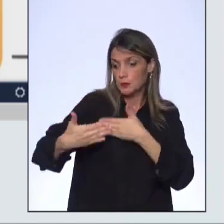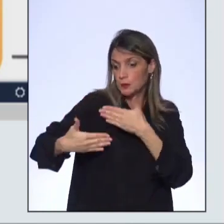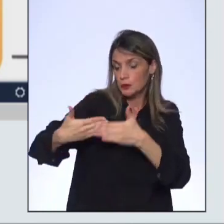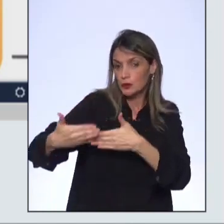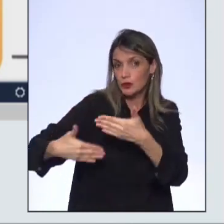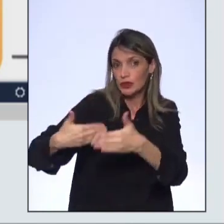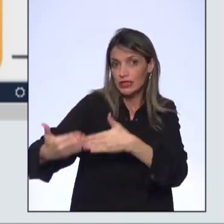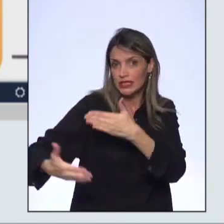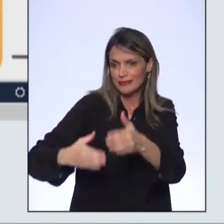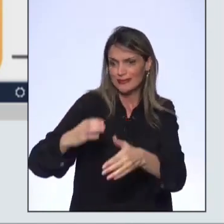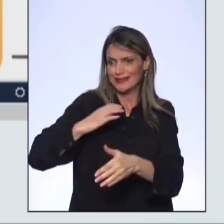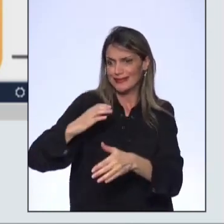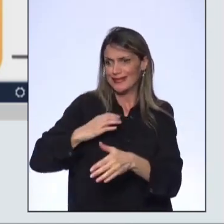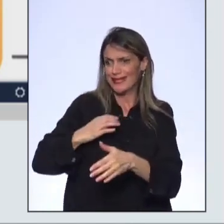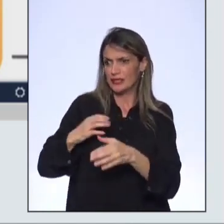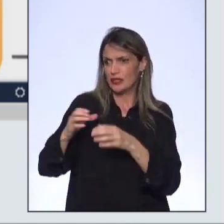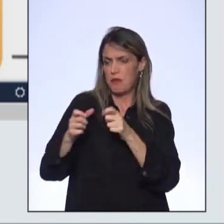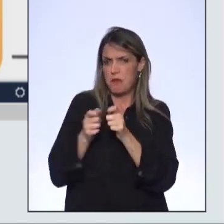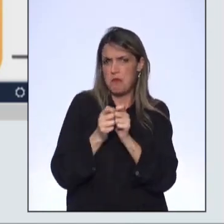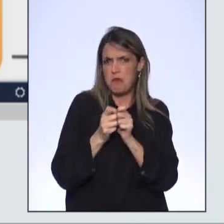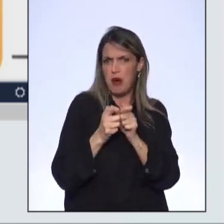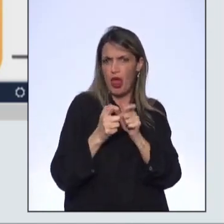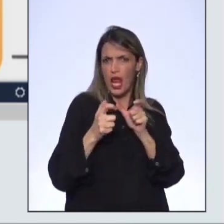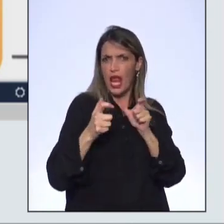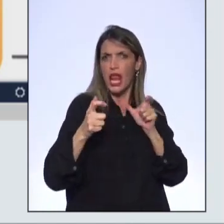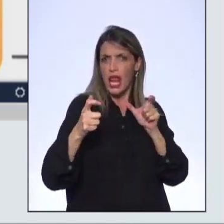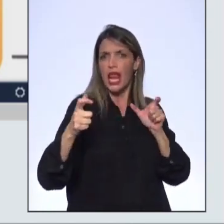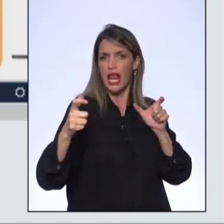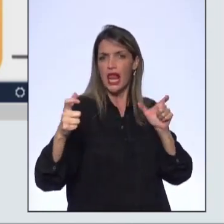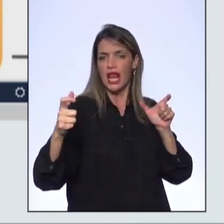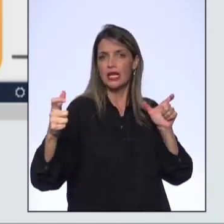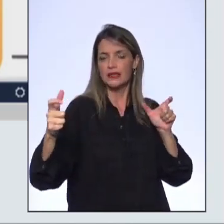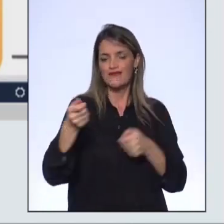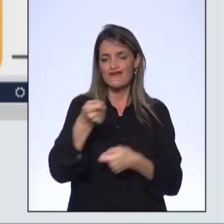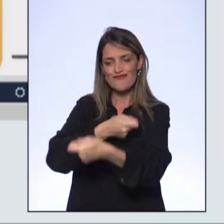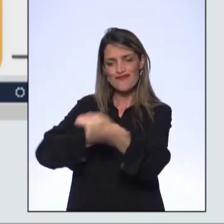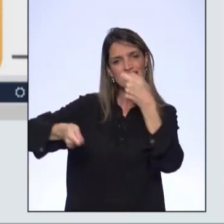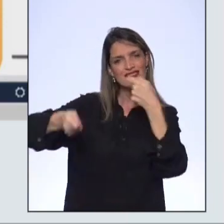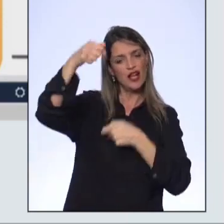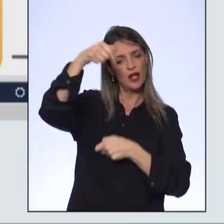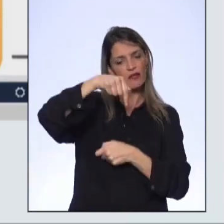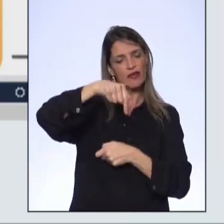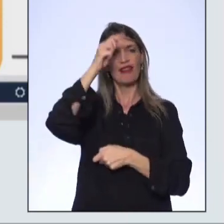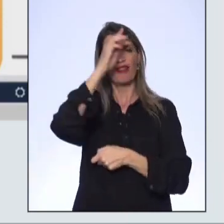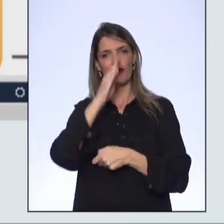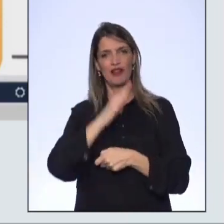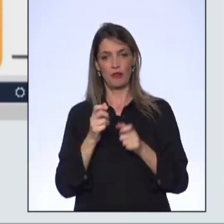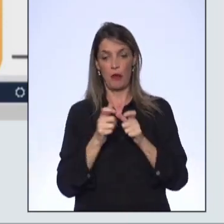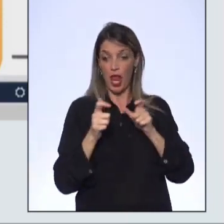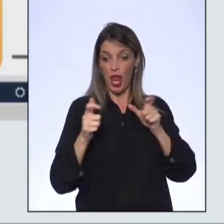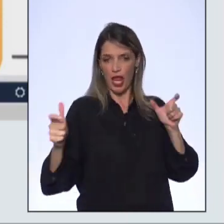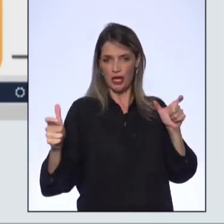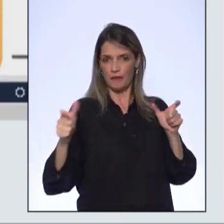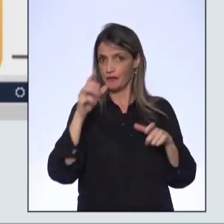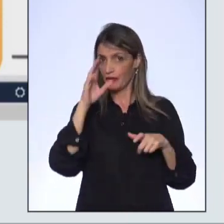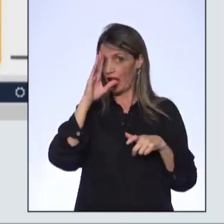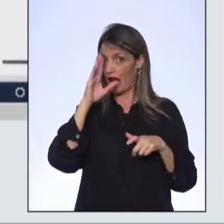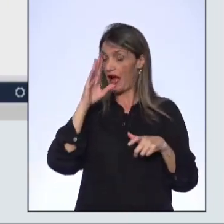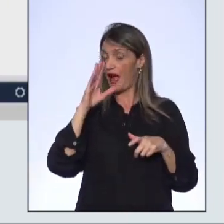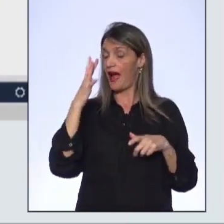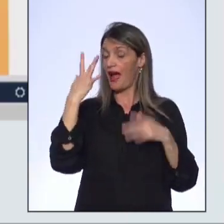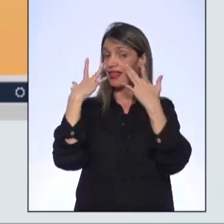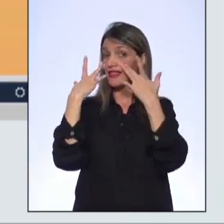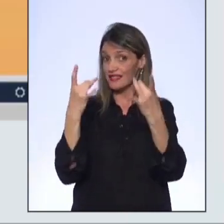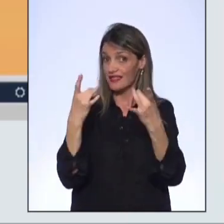que, por sua vez, contribuiu para o crescimento de nosso mercado interno. Preste muita atenção nesse ponto.